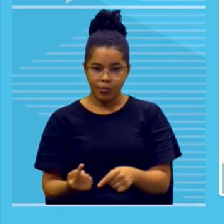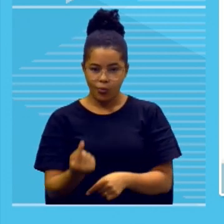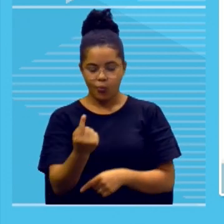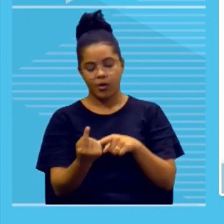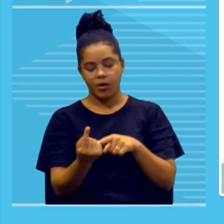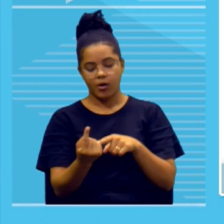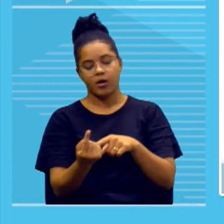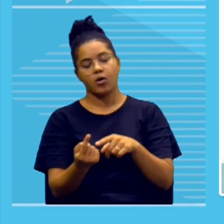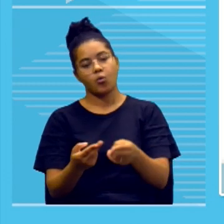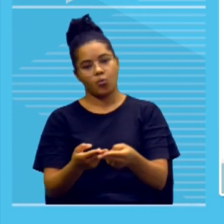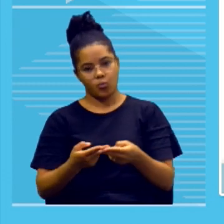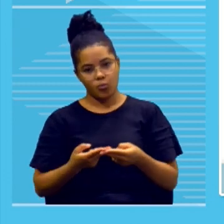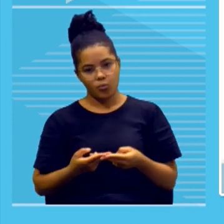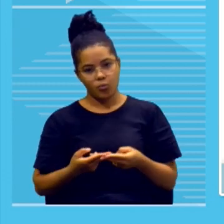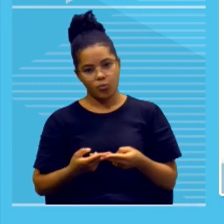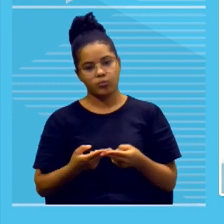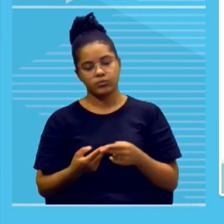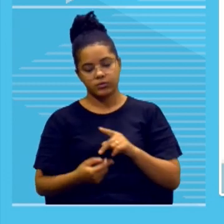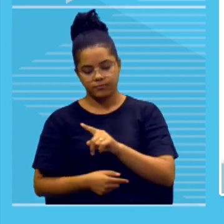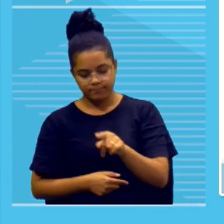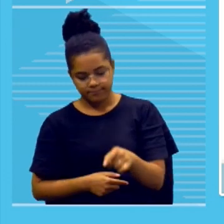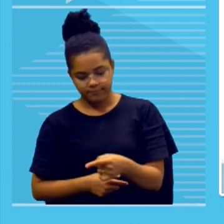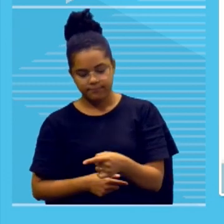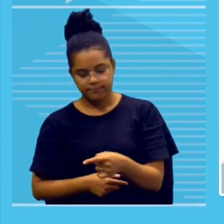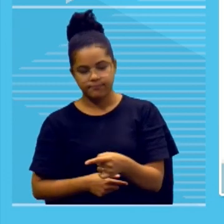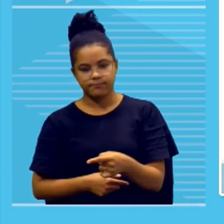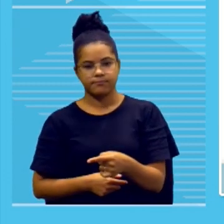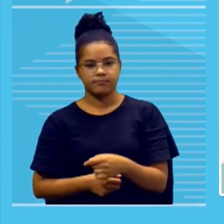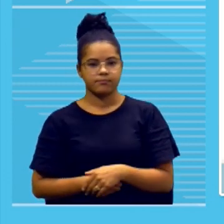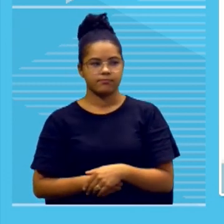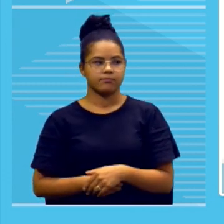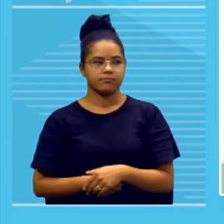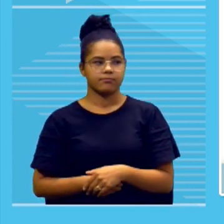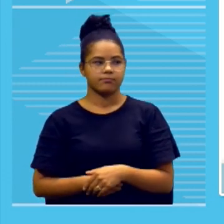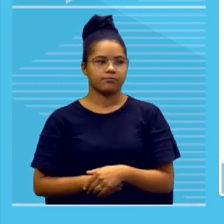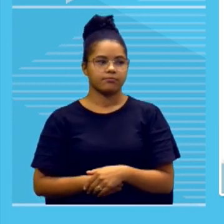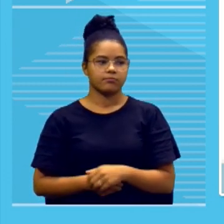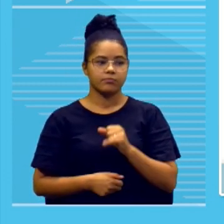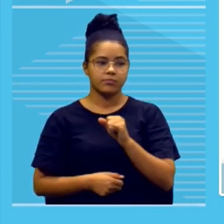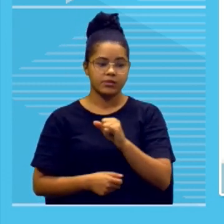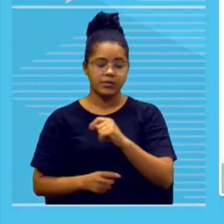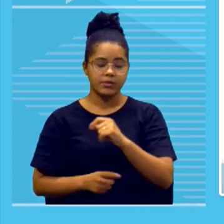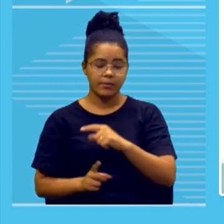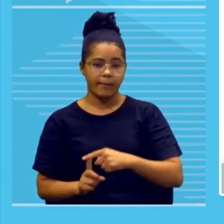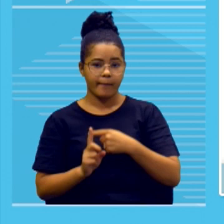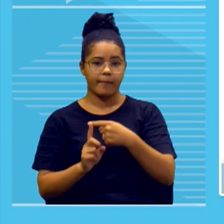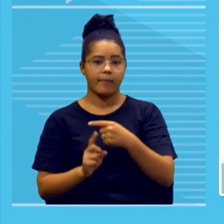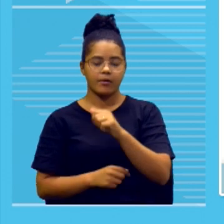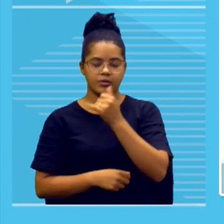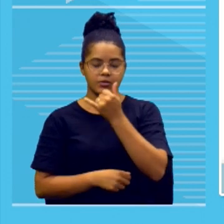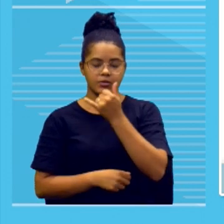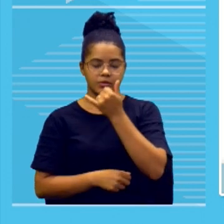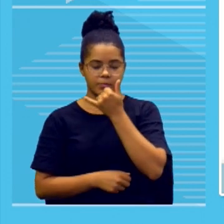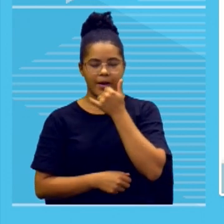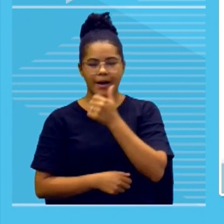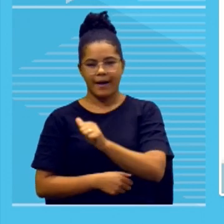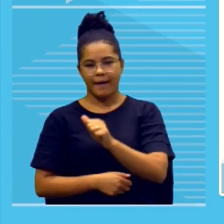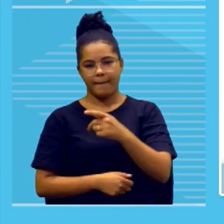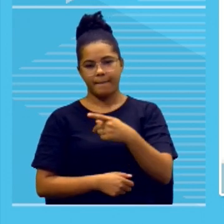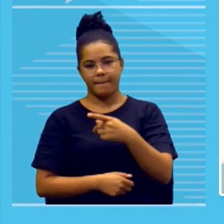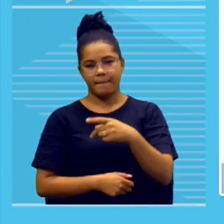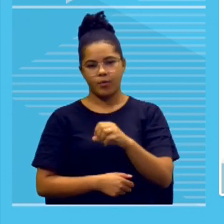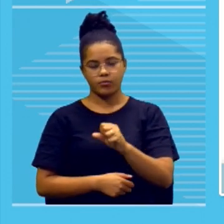aposto. Então, se a oração for substantiva do tipo apositiva, você vai ter uma vírgula, vai ter 2